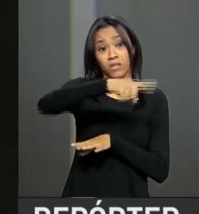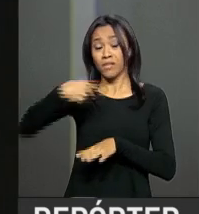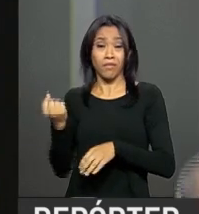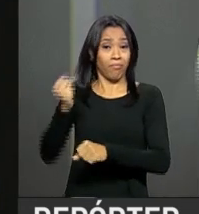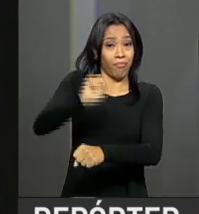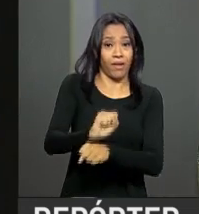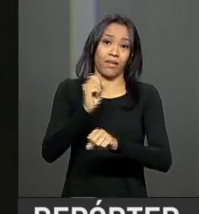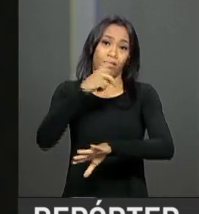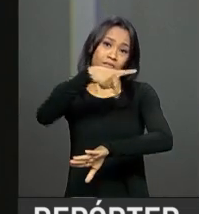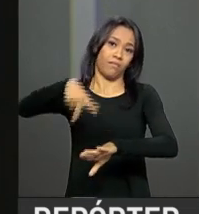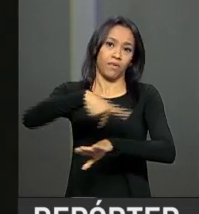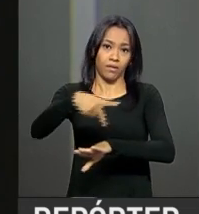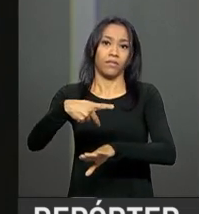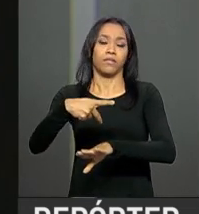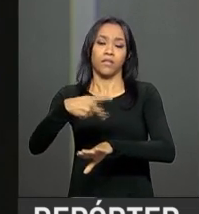país e que a gente continue